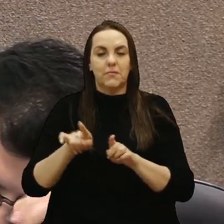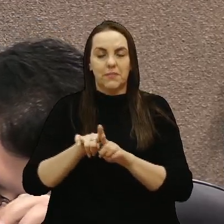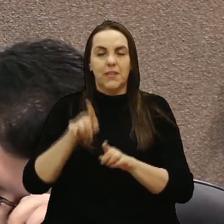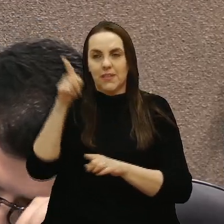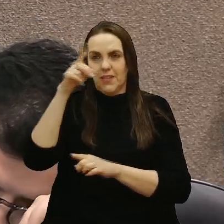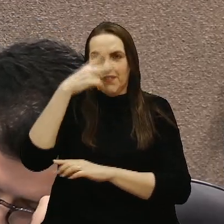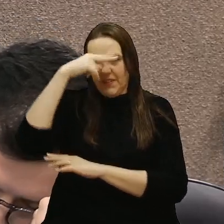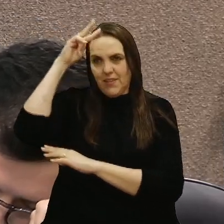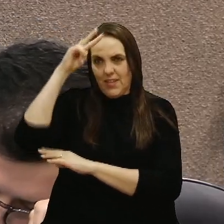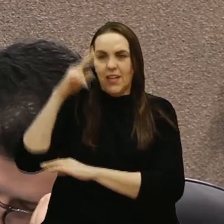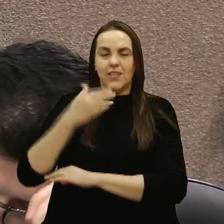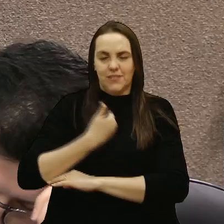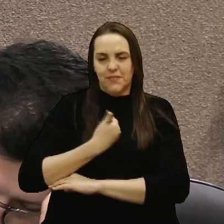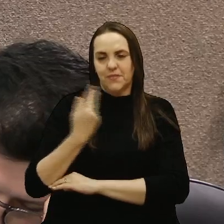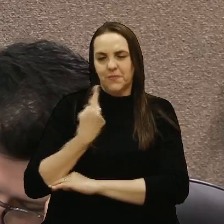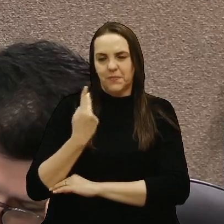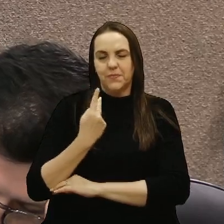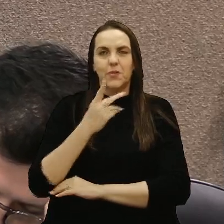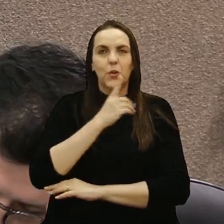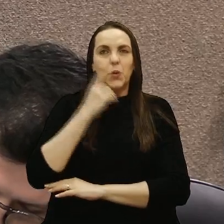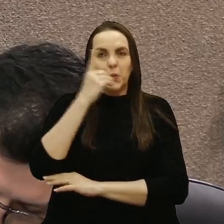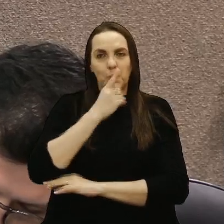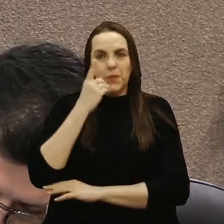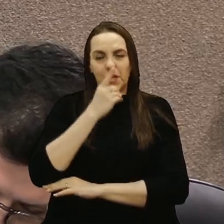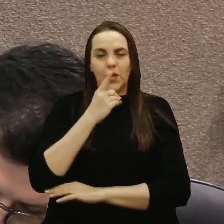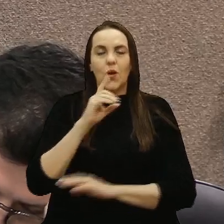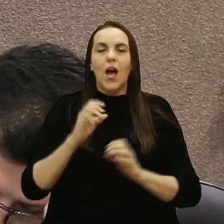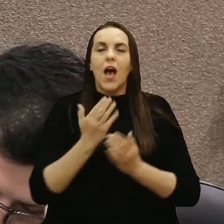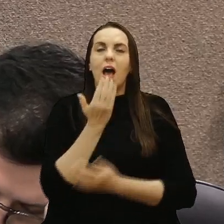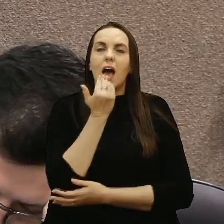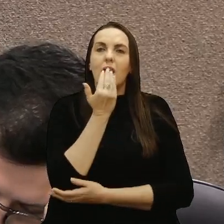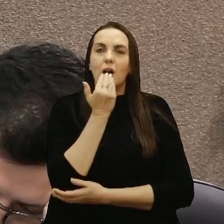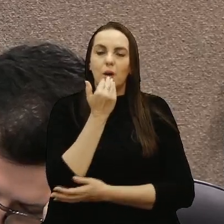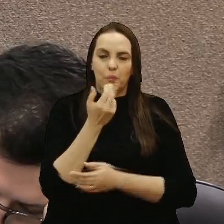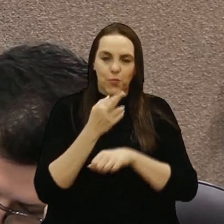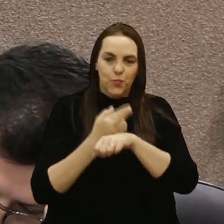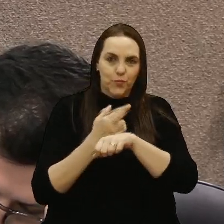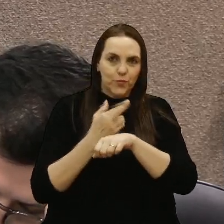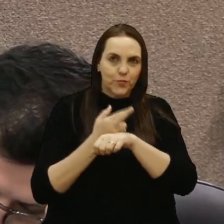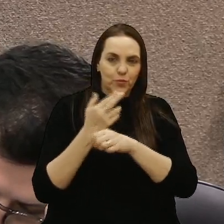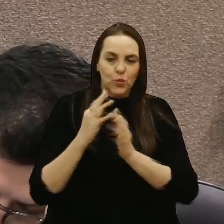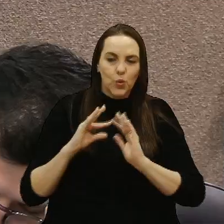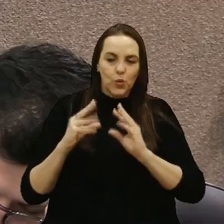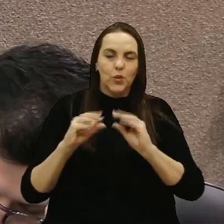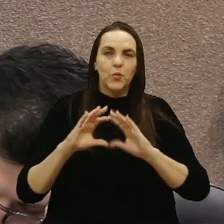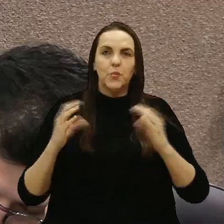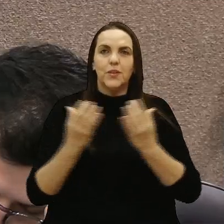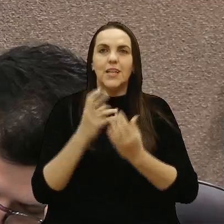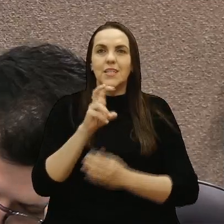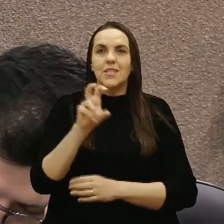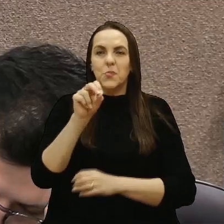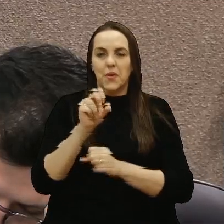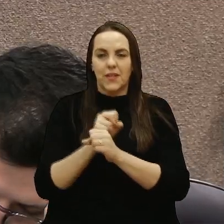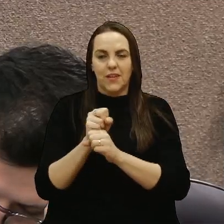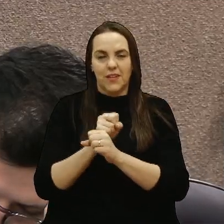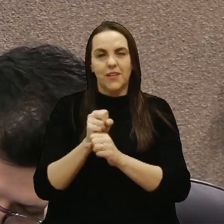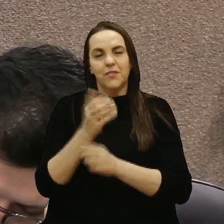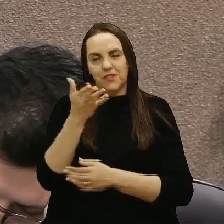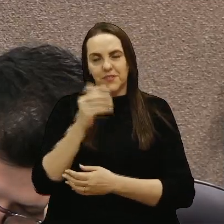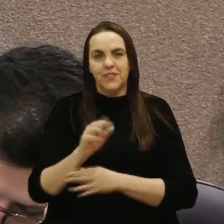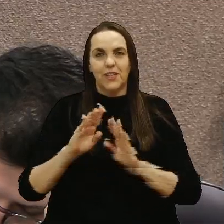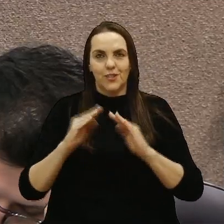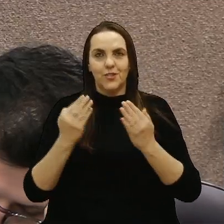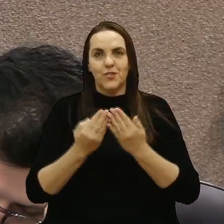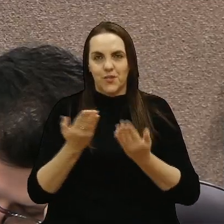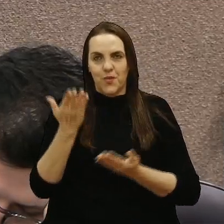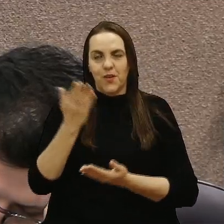lá, para comemorarmos em um almoço com toda a comunidade dos 50 anos da Escola Municipal